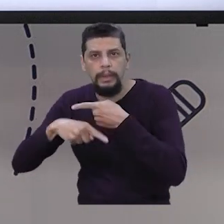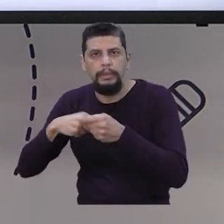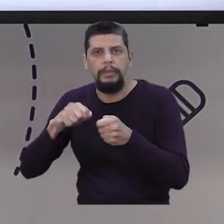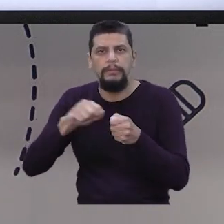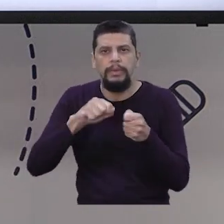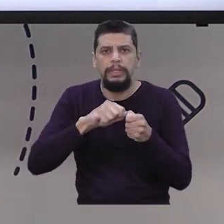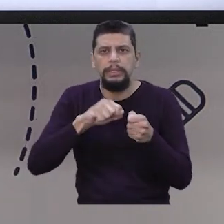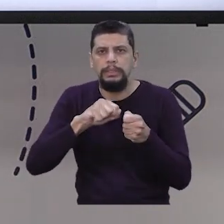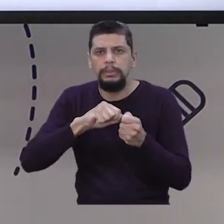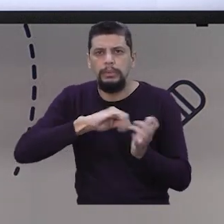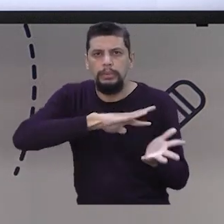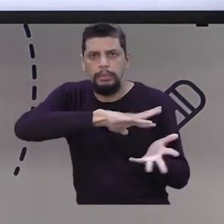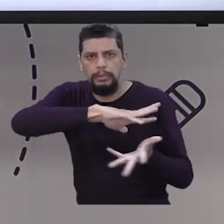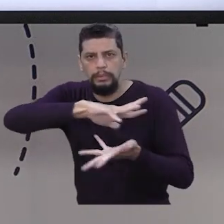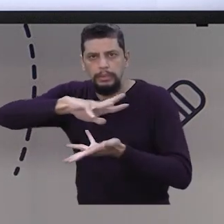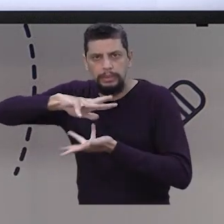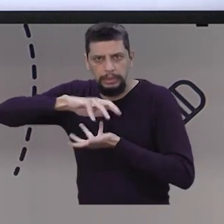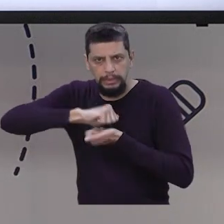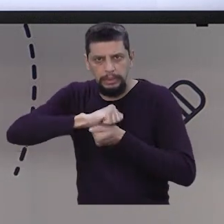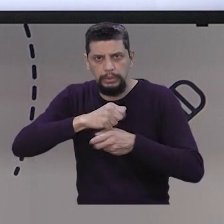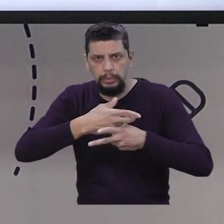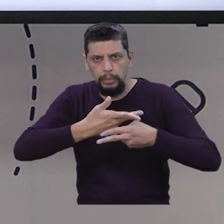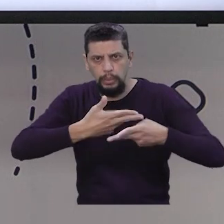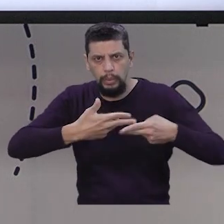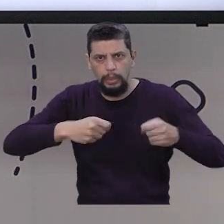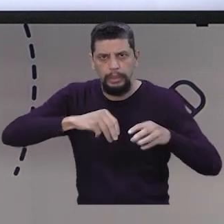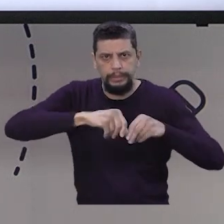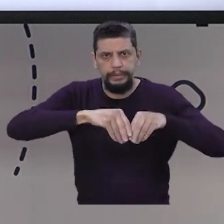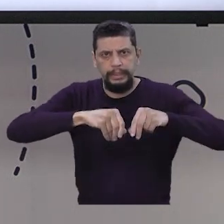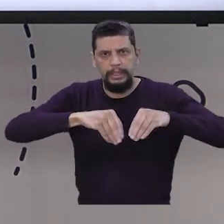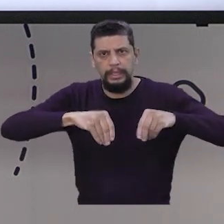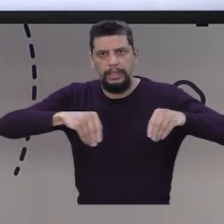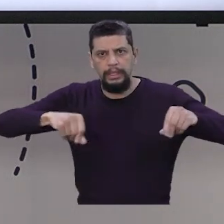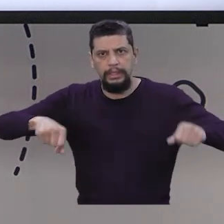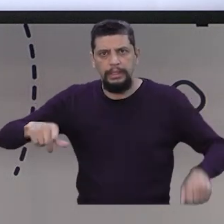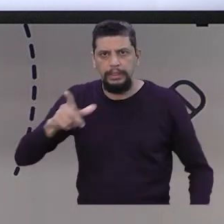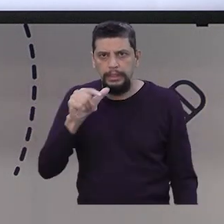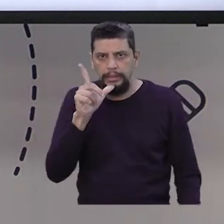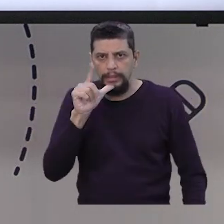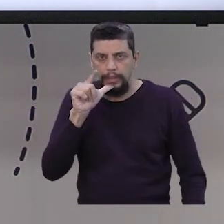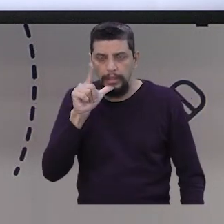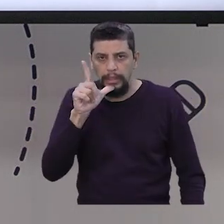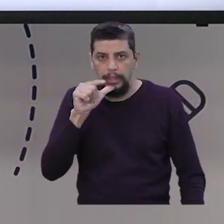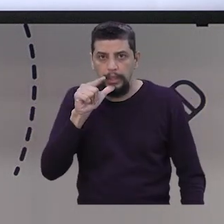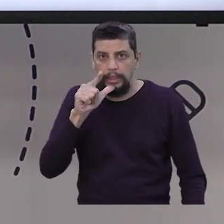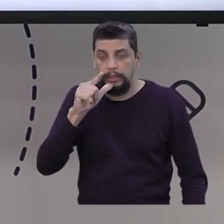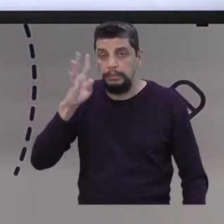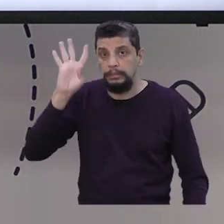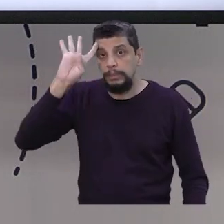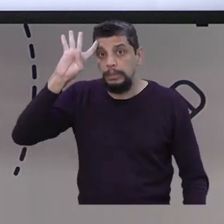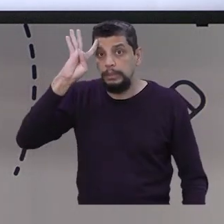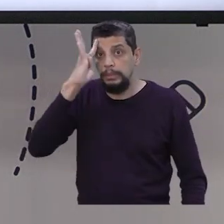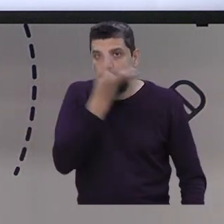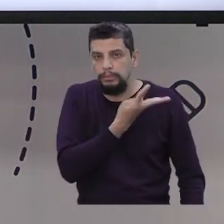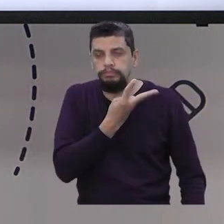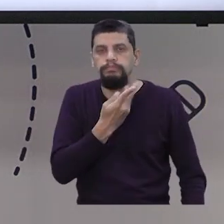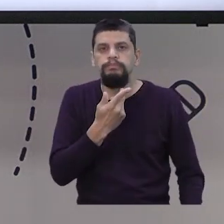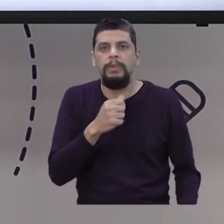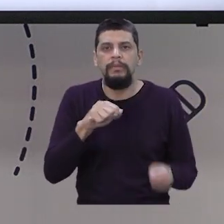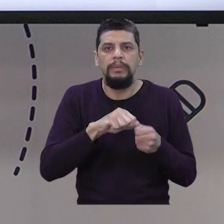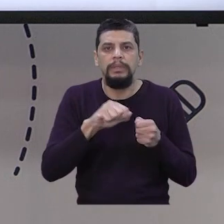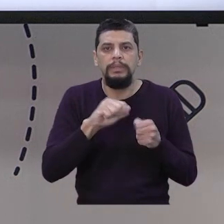ele construiu boa parte das coisas, da terra e da água, ele resolveu construir uma